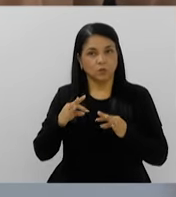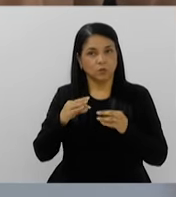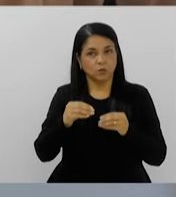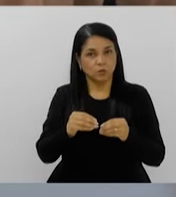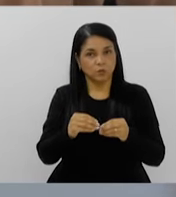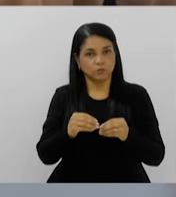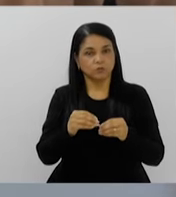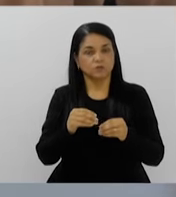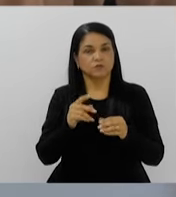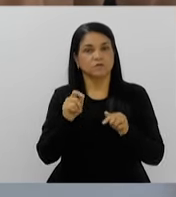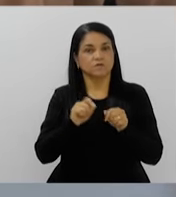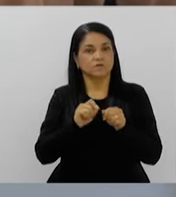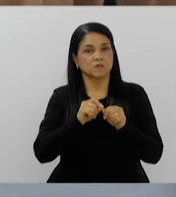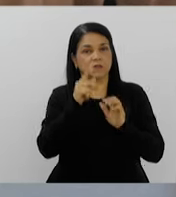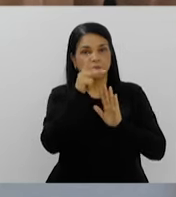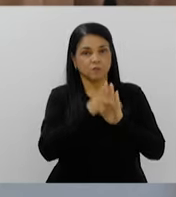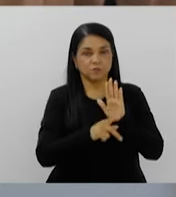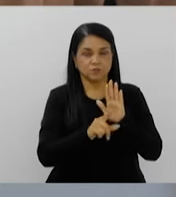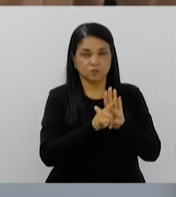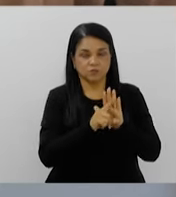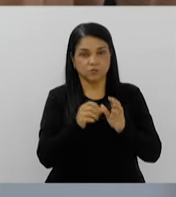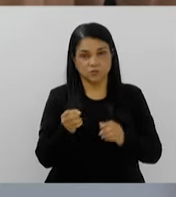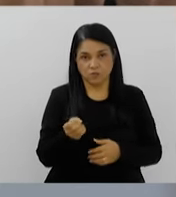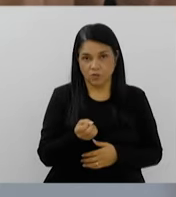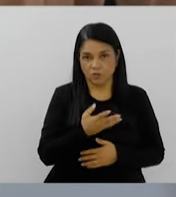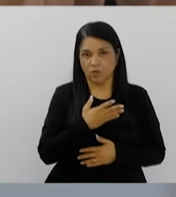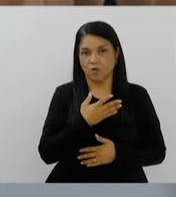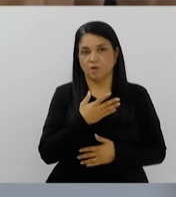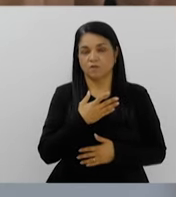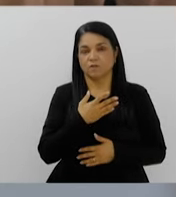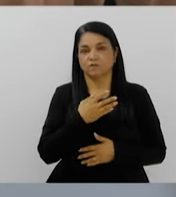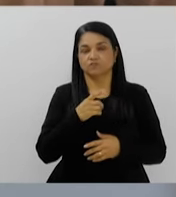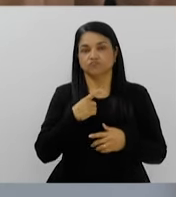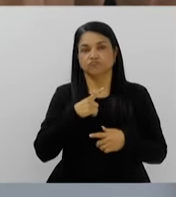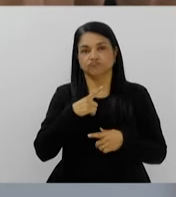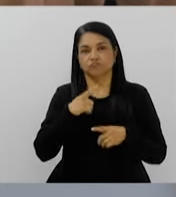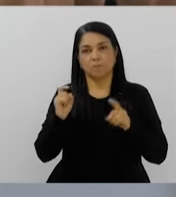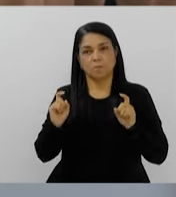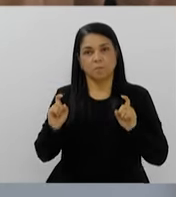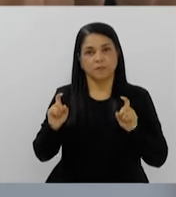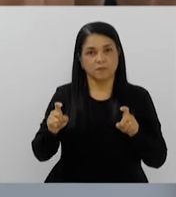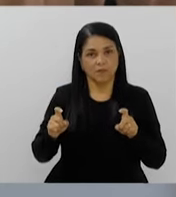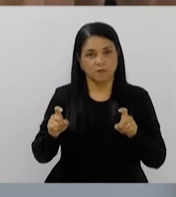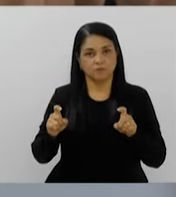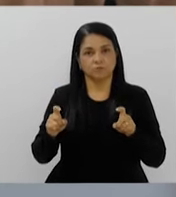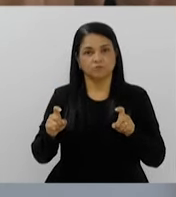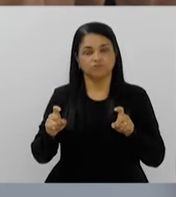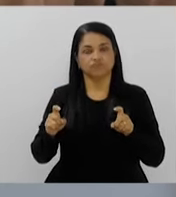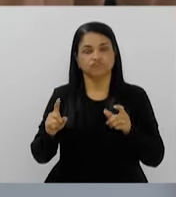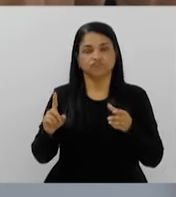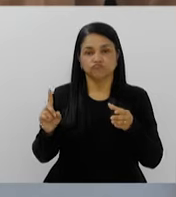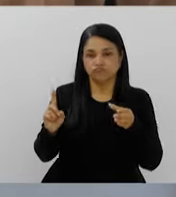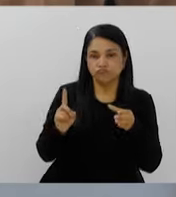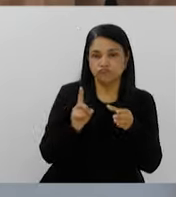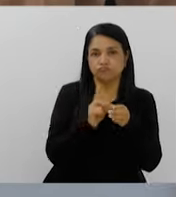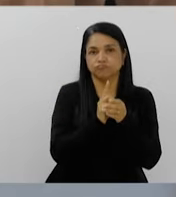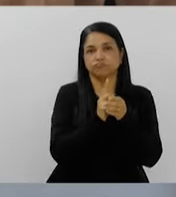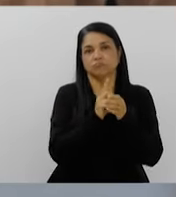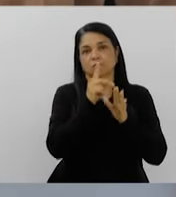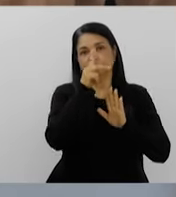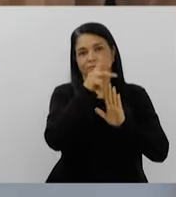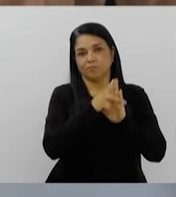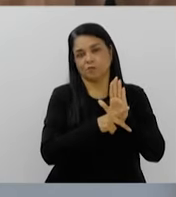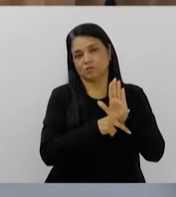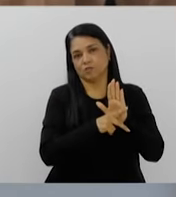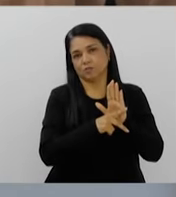fizeram projetos mais recentes e que estão com mandatos, serem coautores do projeto